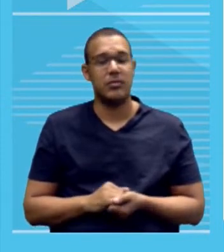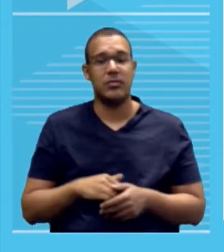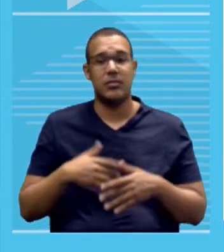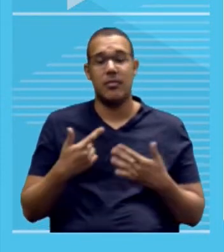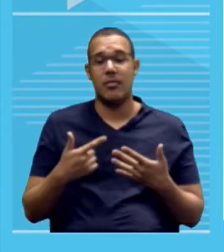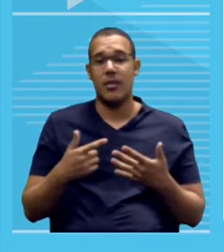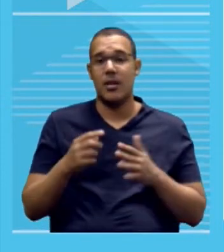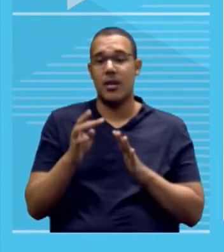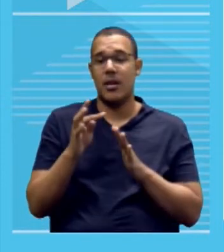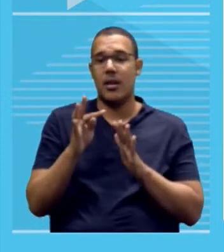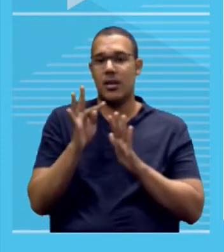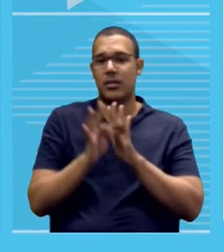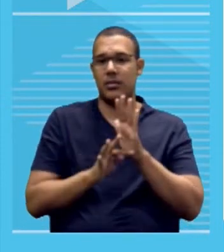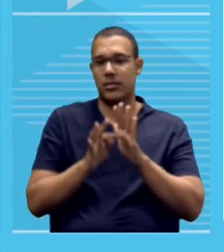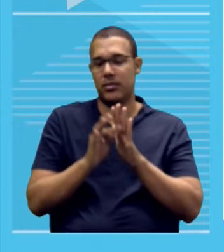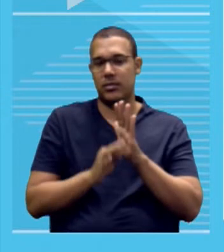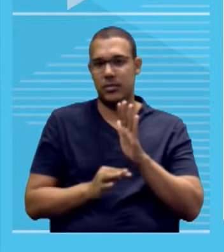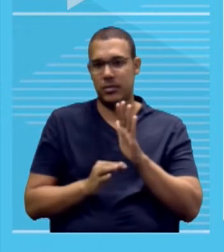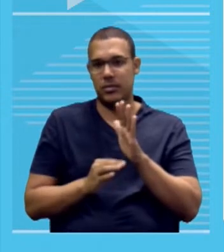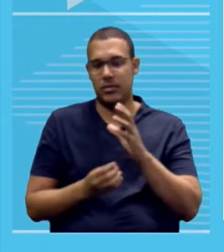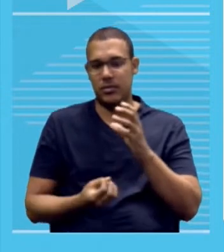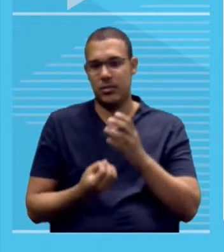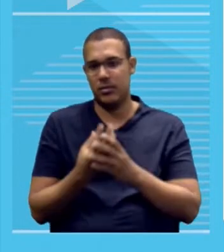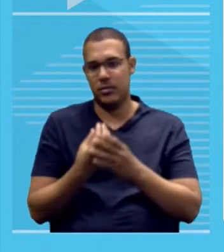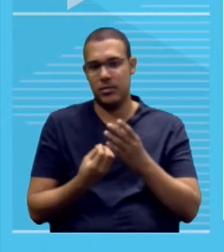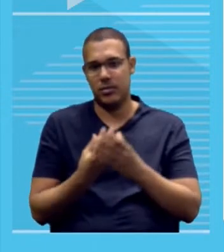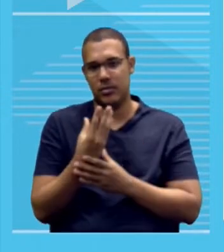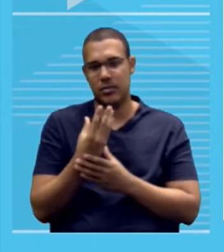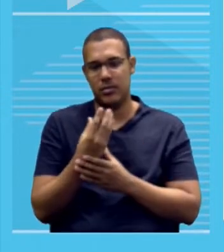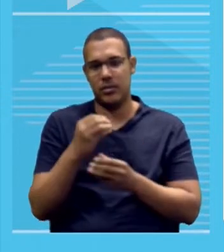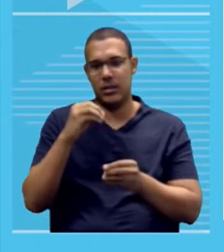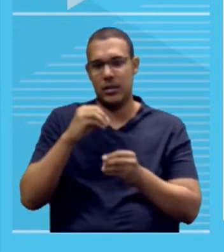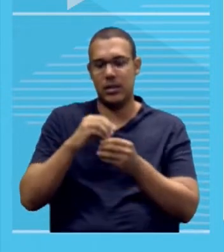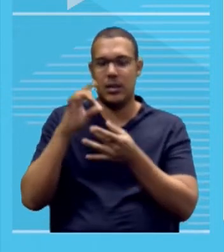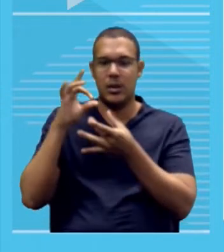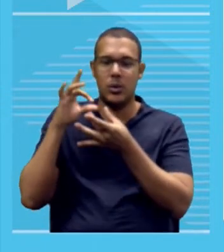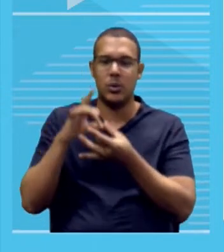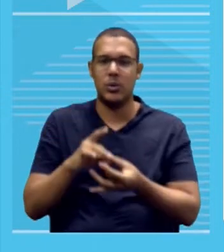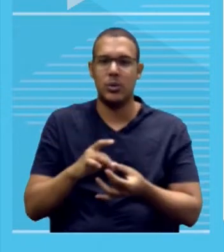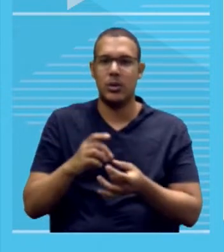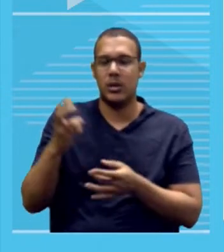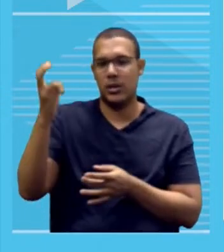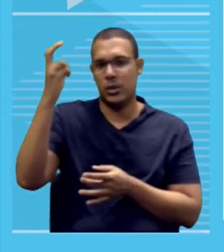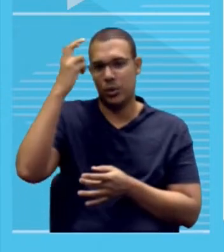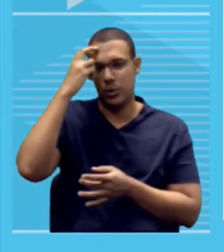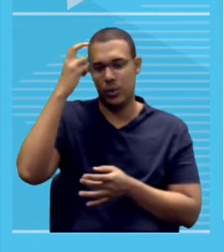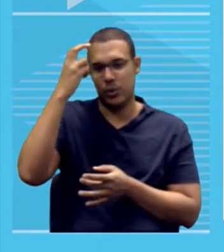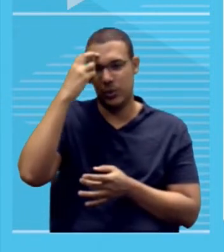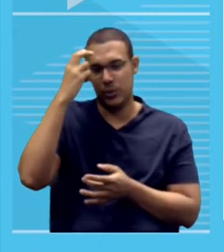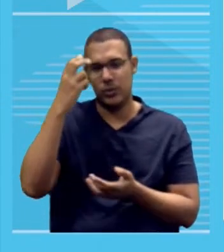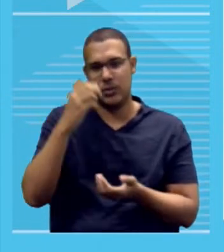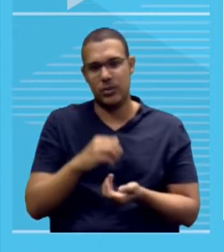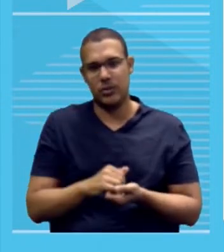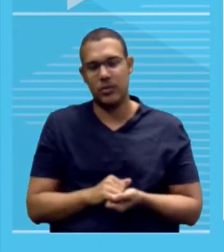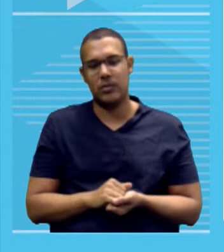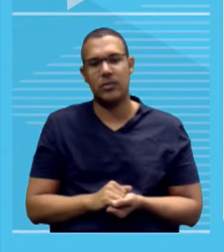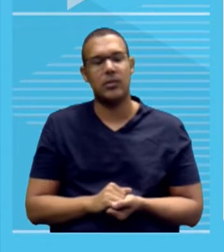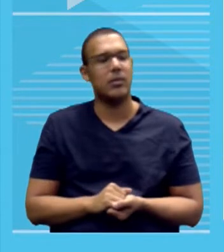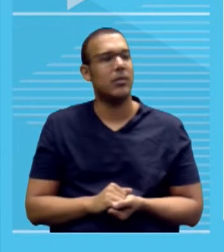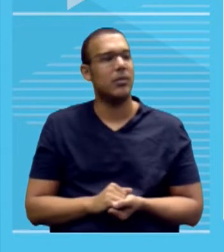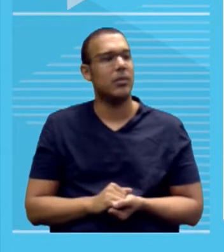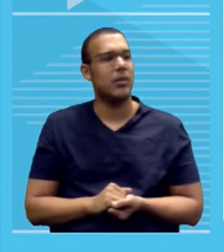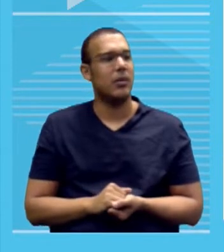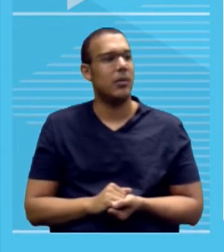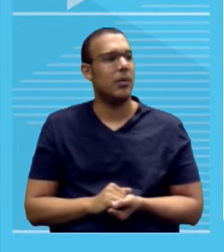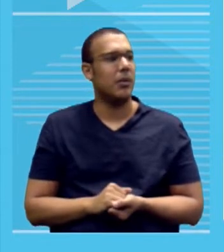textos produzidos dentro de um contexto cultural Olha que importante contexto